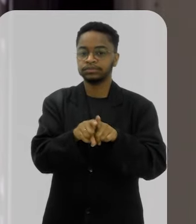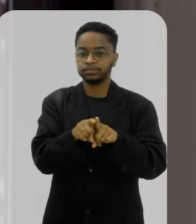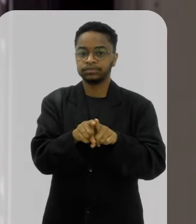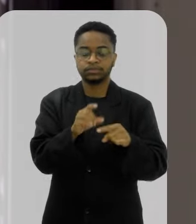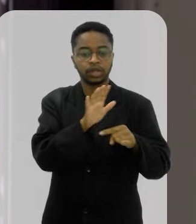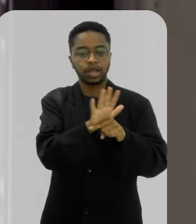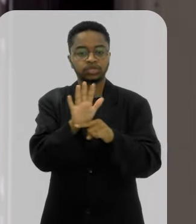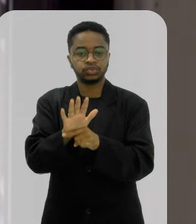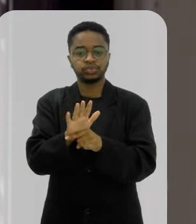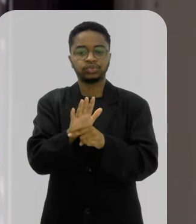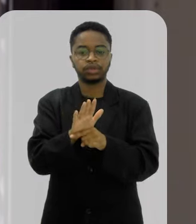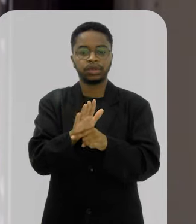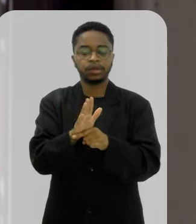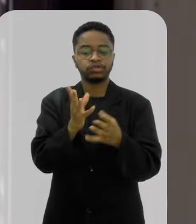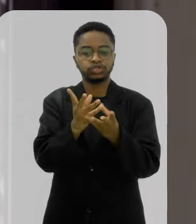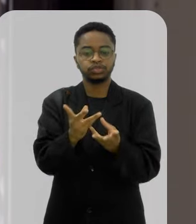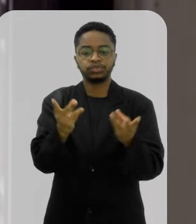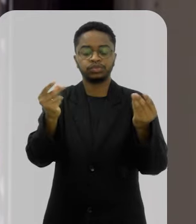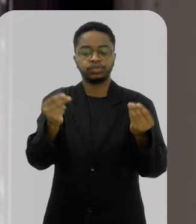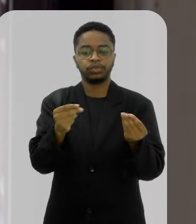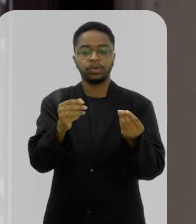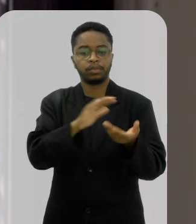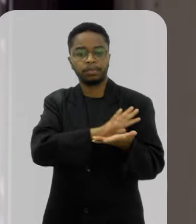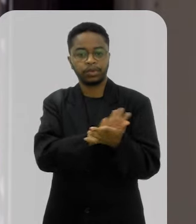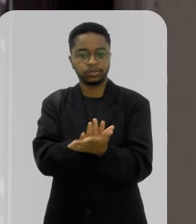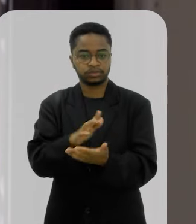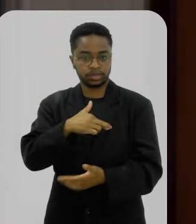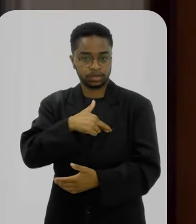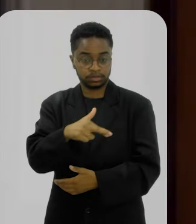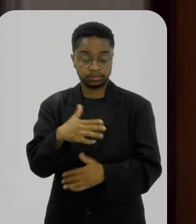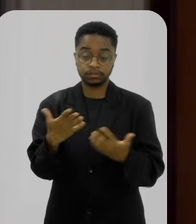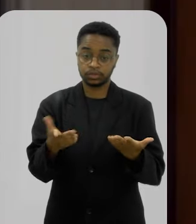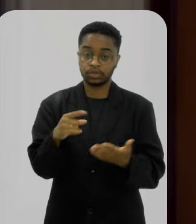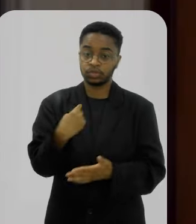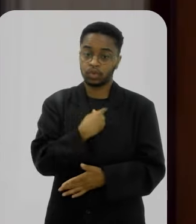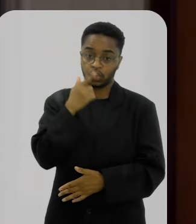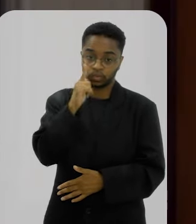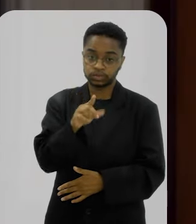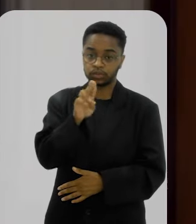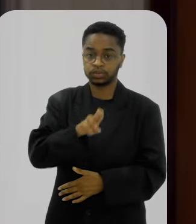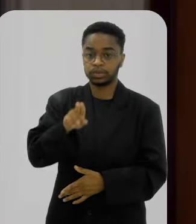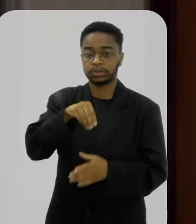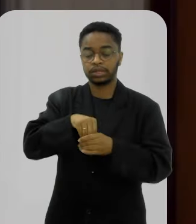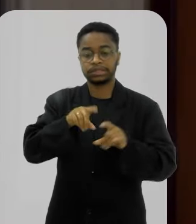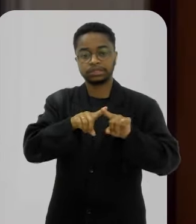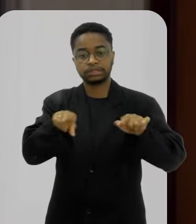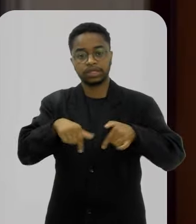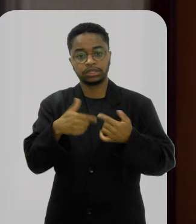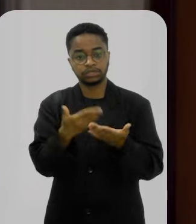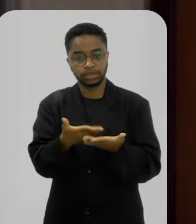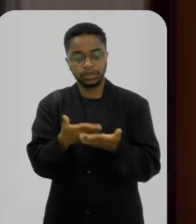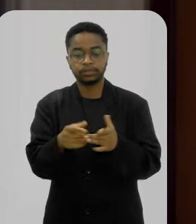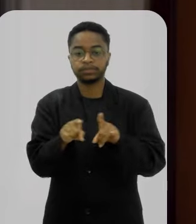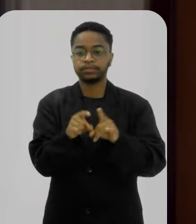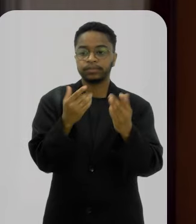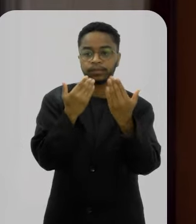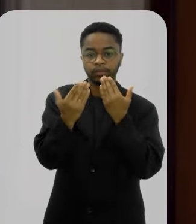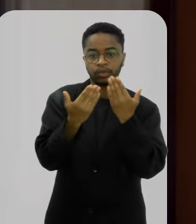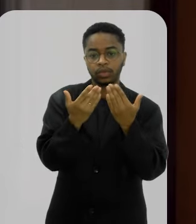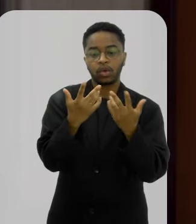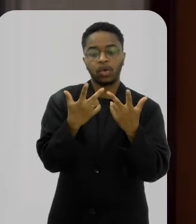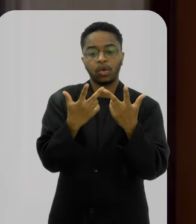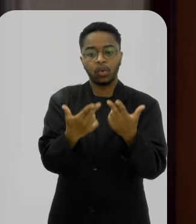população e contribuir no combate à intolerância religiosa. Então nós podemos utilizar ele em sala de aula, inclusive